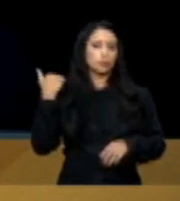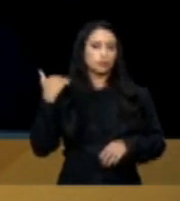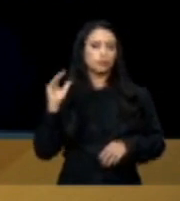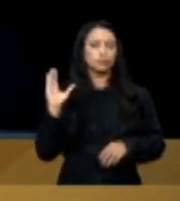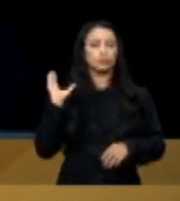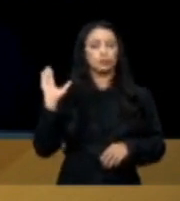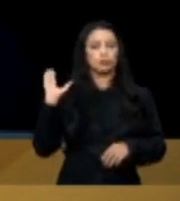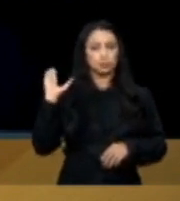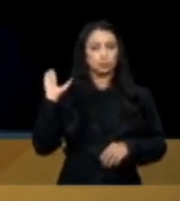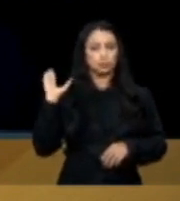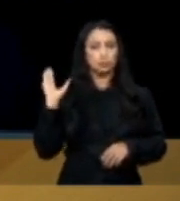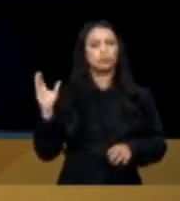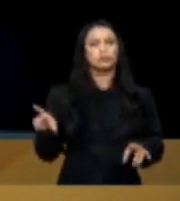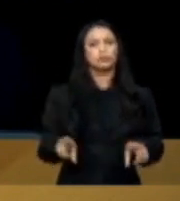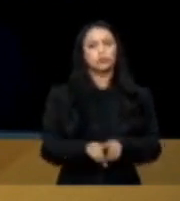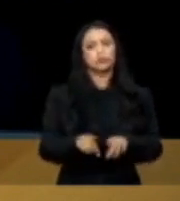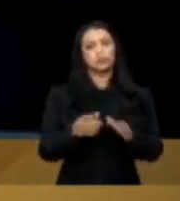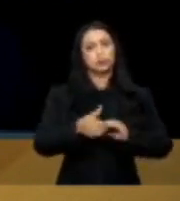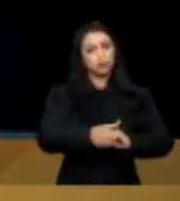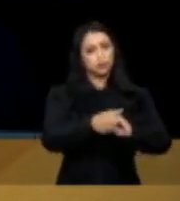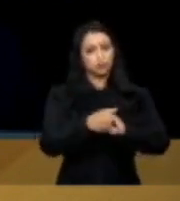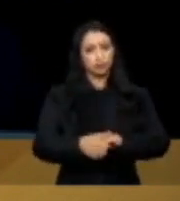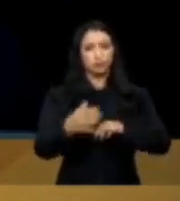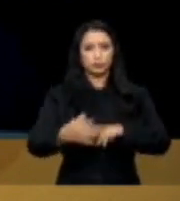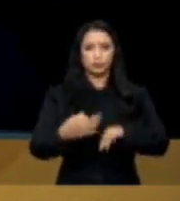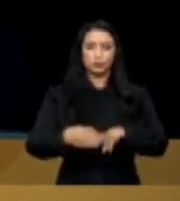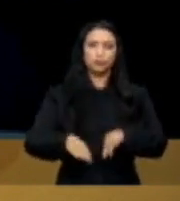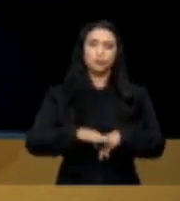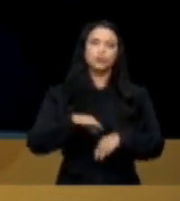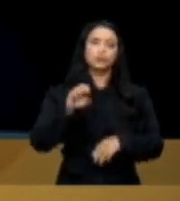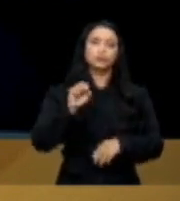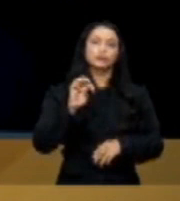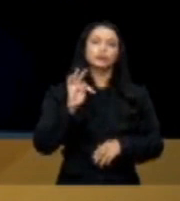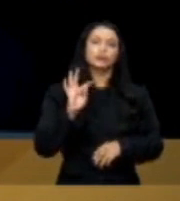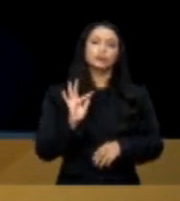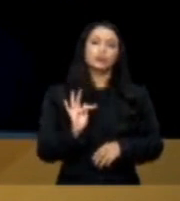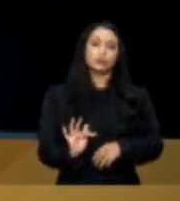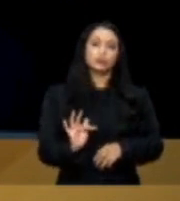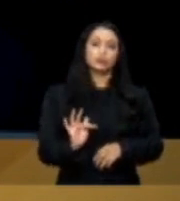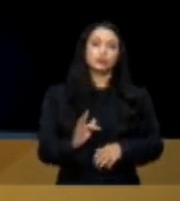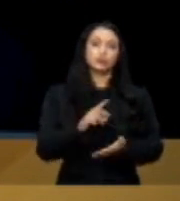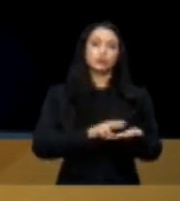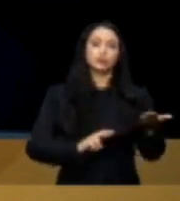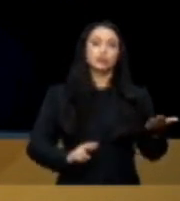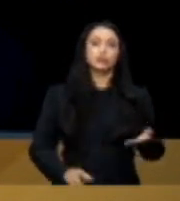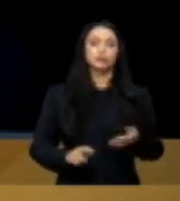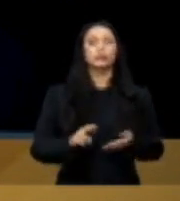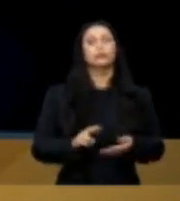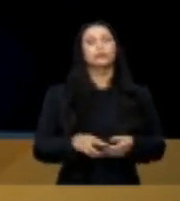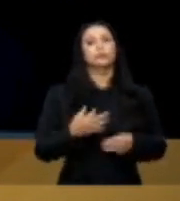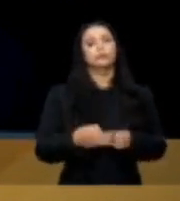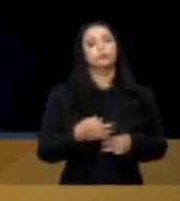Weber. Cumprimento os eminentes ministros da Suprema Corte, o senhor relator,